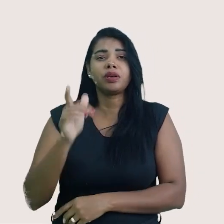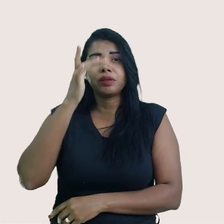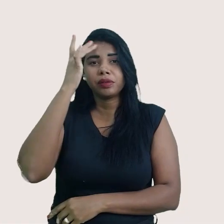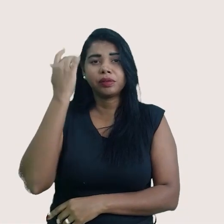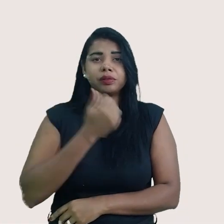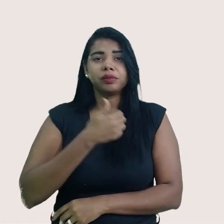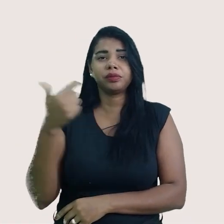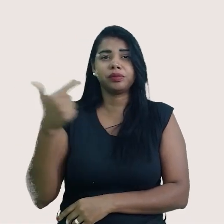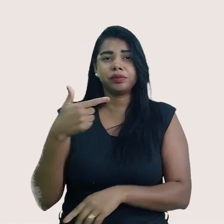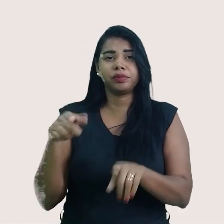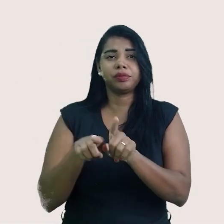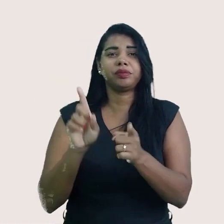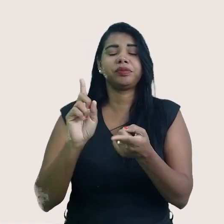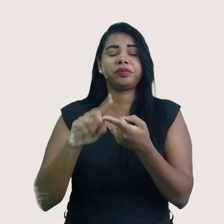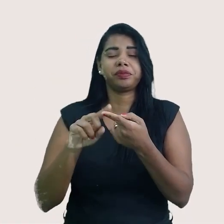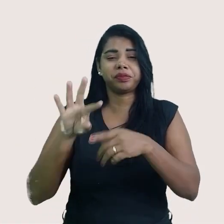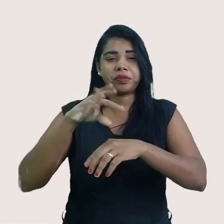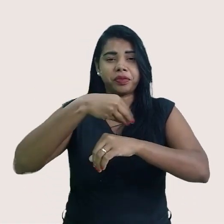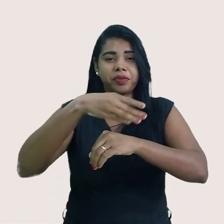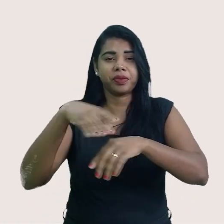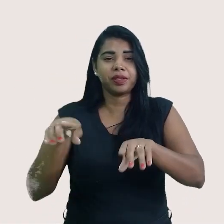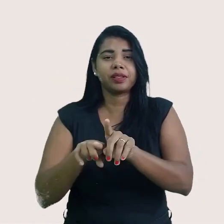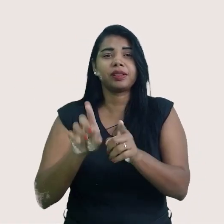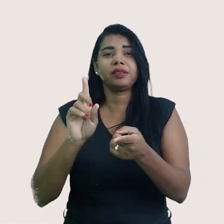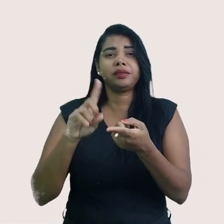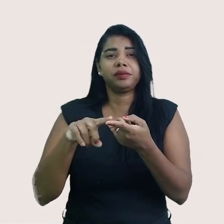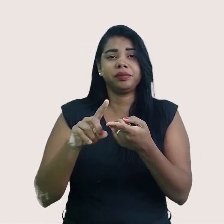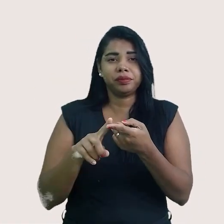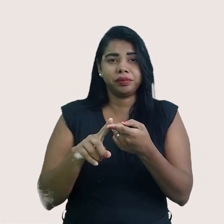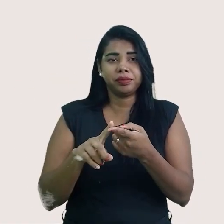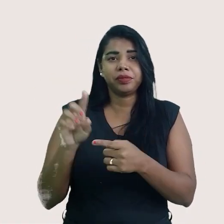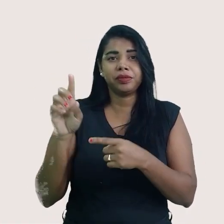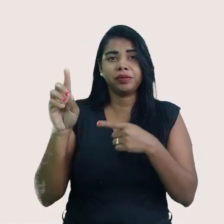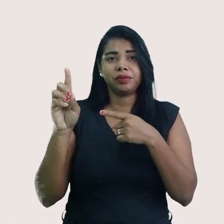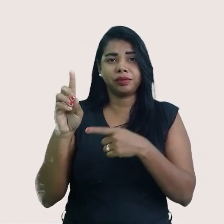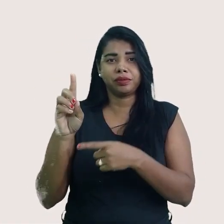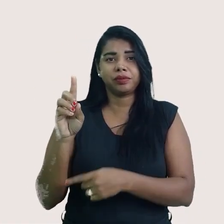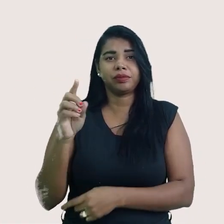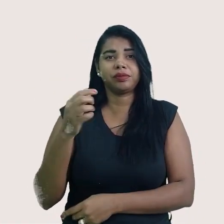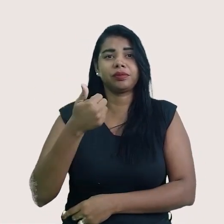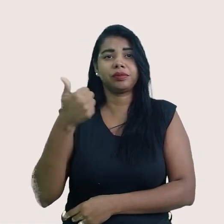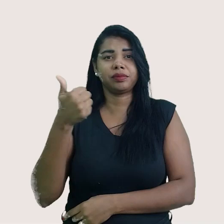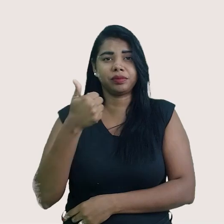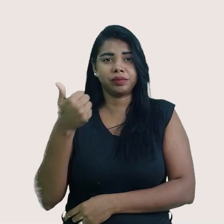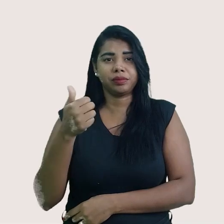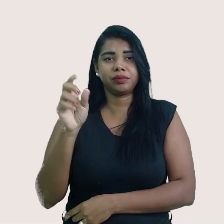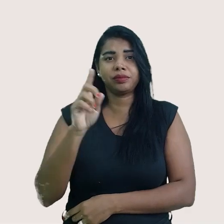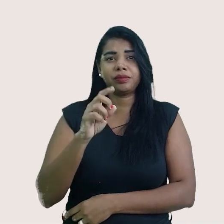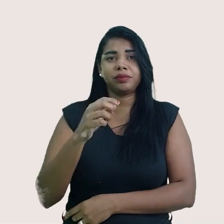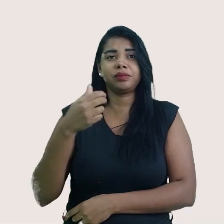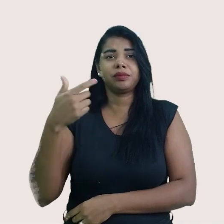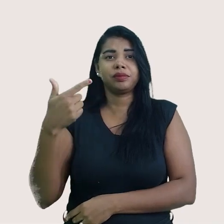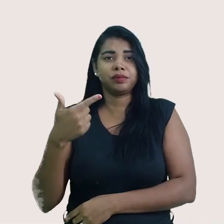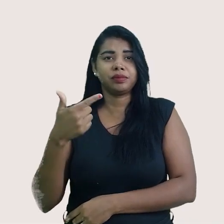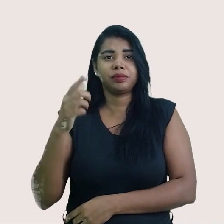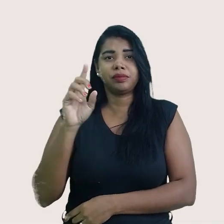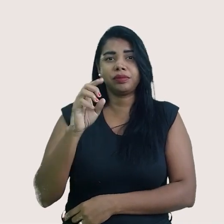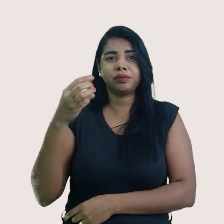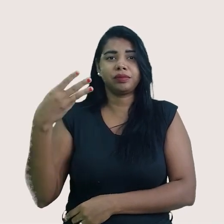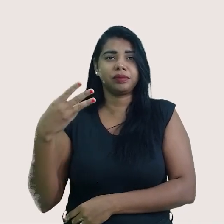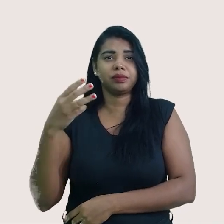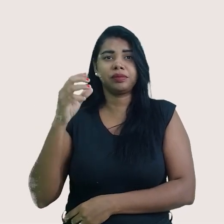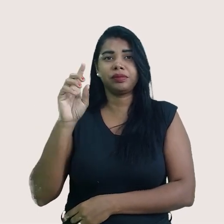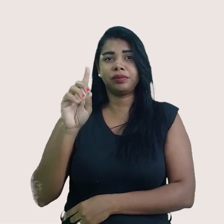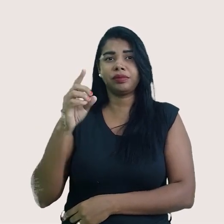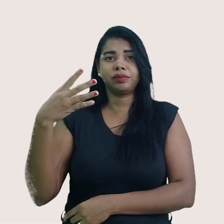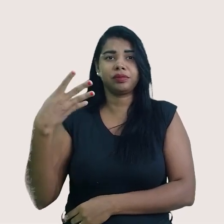sobre 2. Então, ao atribuirmos esses valores do D1 e do D2, ó, D1, D3, D4, D5,